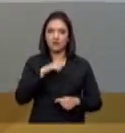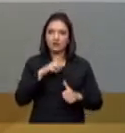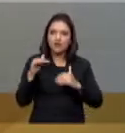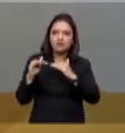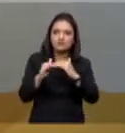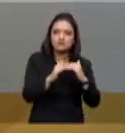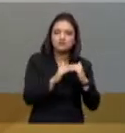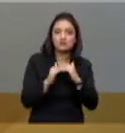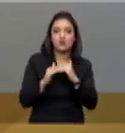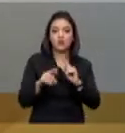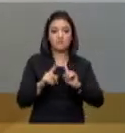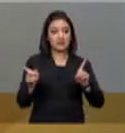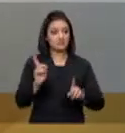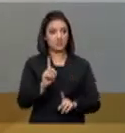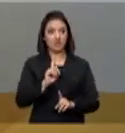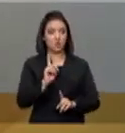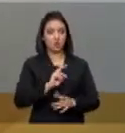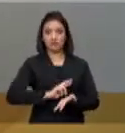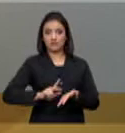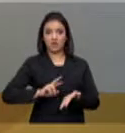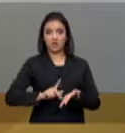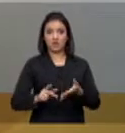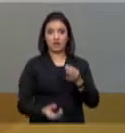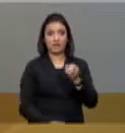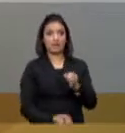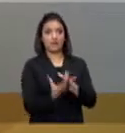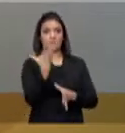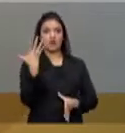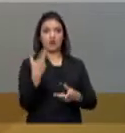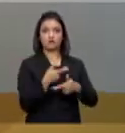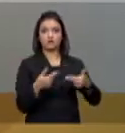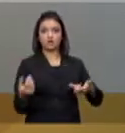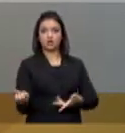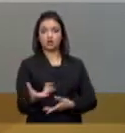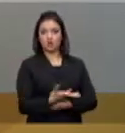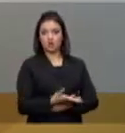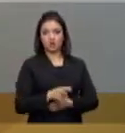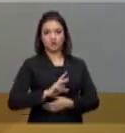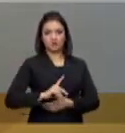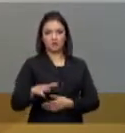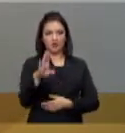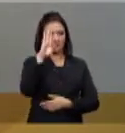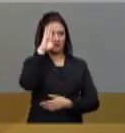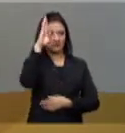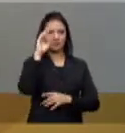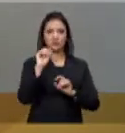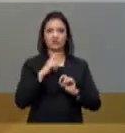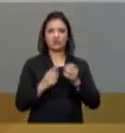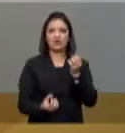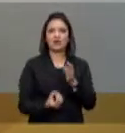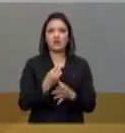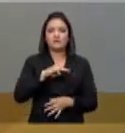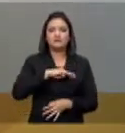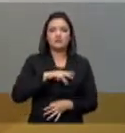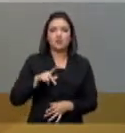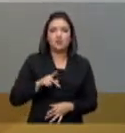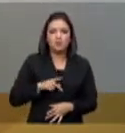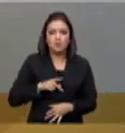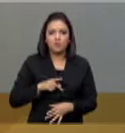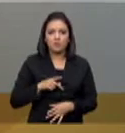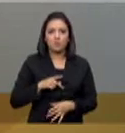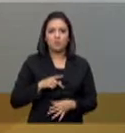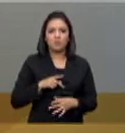claro que não estou propondo a criação de qualquer carreira, especialmente a instituição de um Ministério Público para o Tribunal de